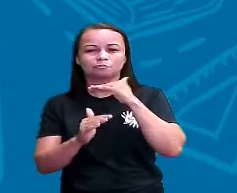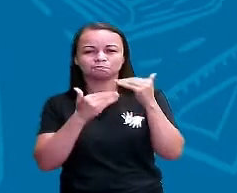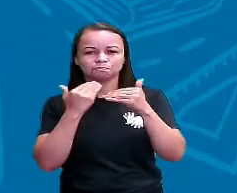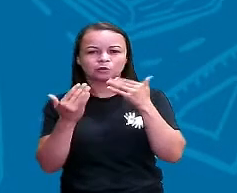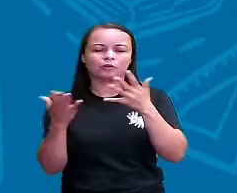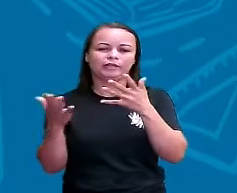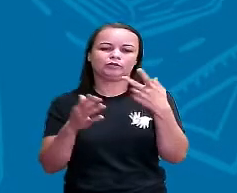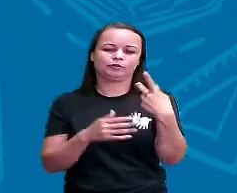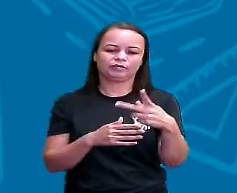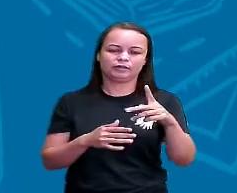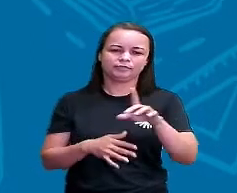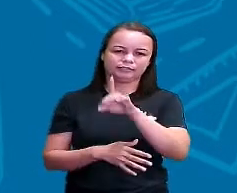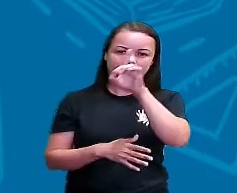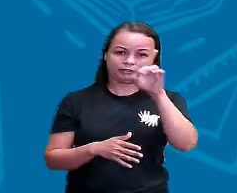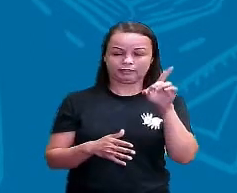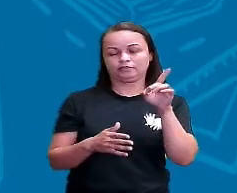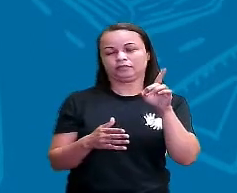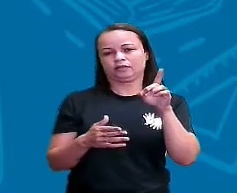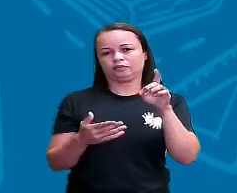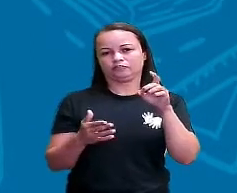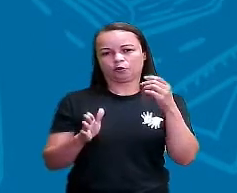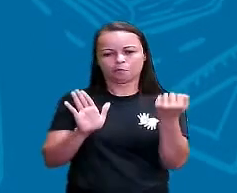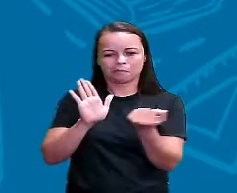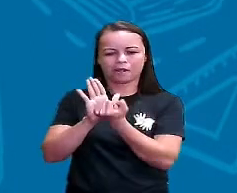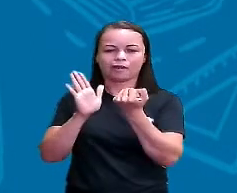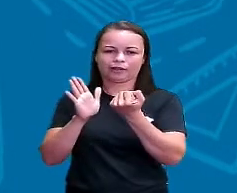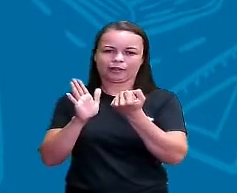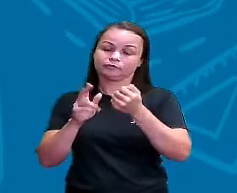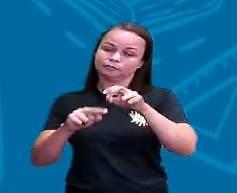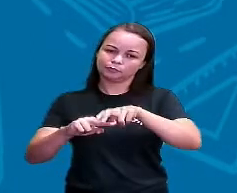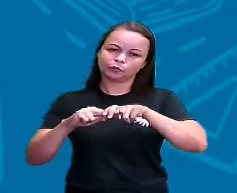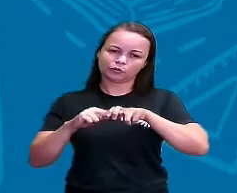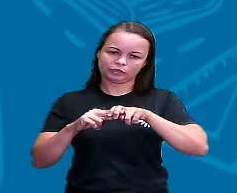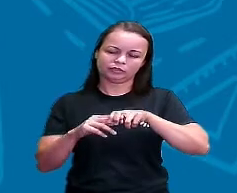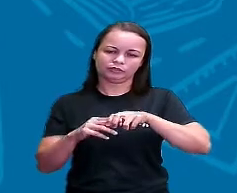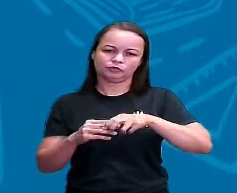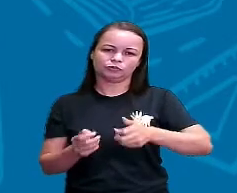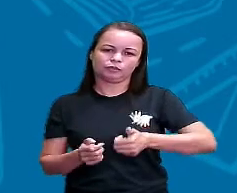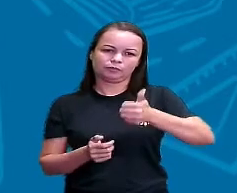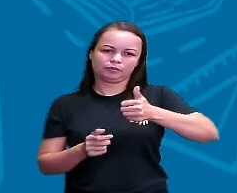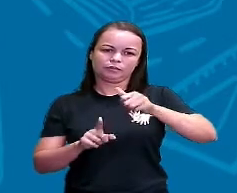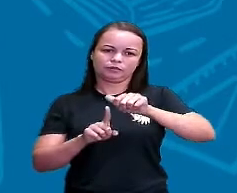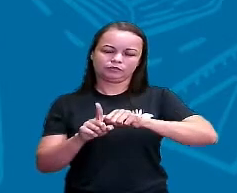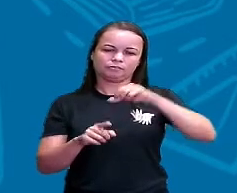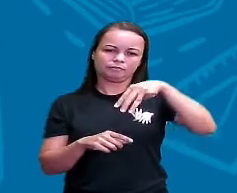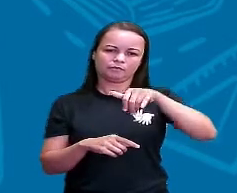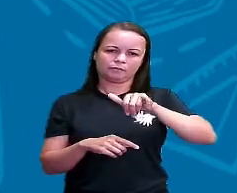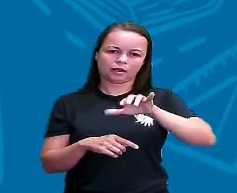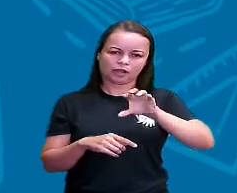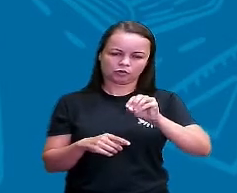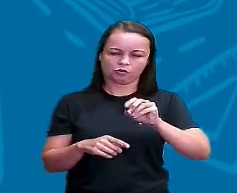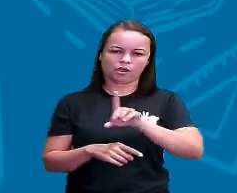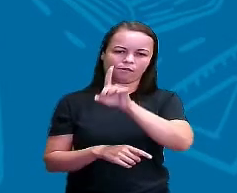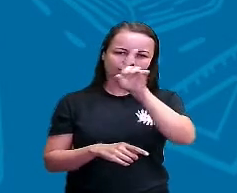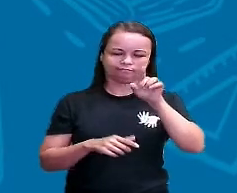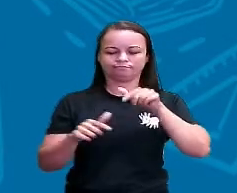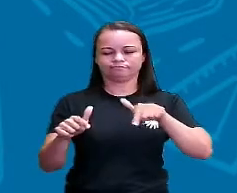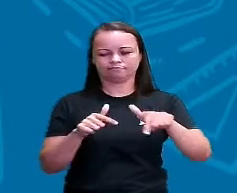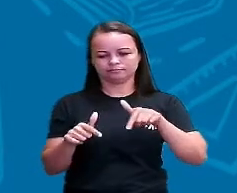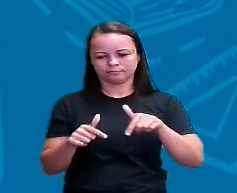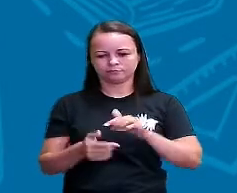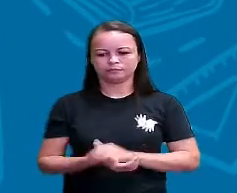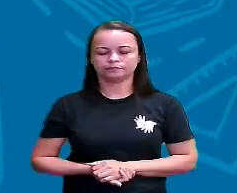ficou marcado, por isso que o dia 1 de maio é considerado o dia do trabalho, certo? Ó,